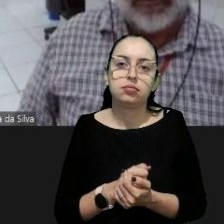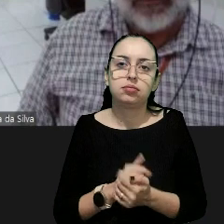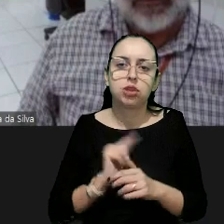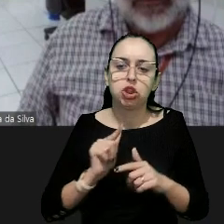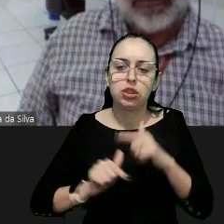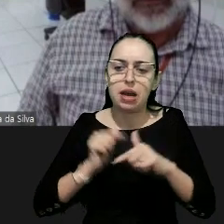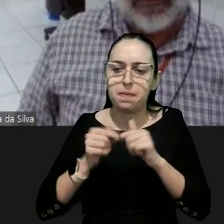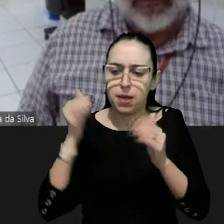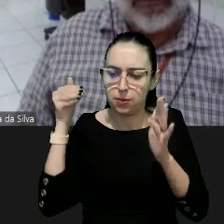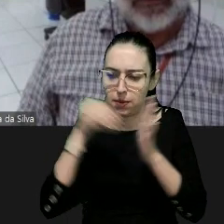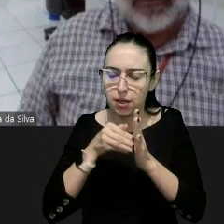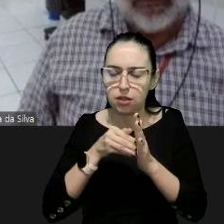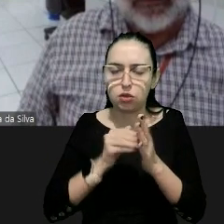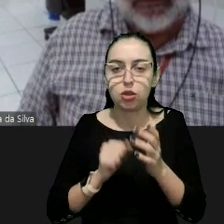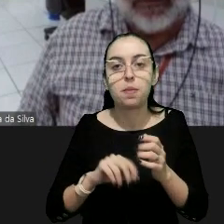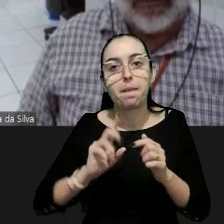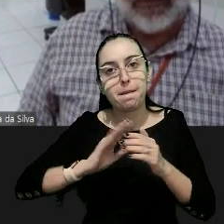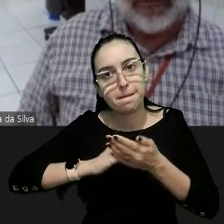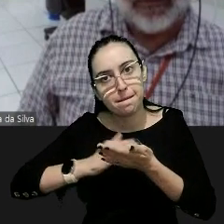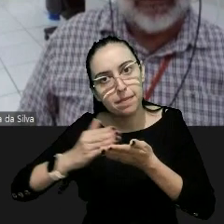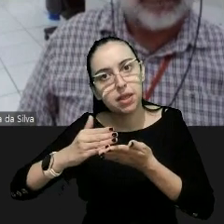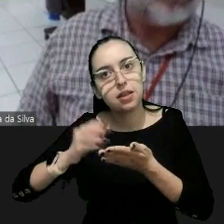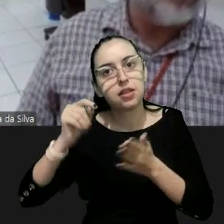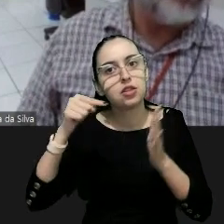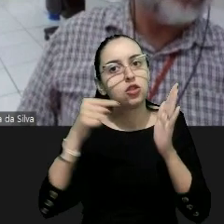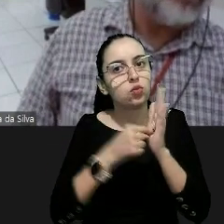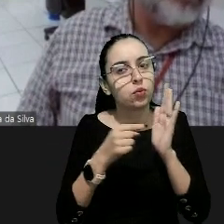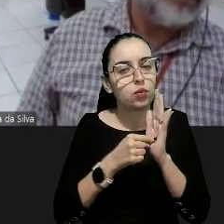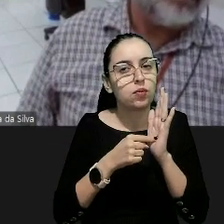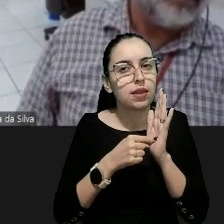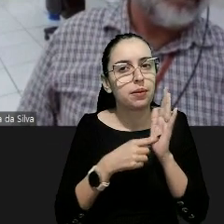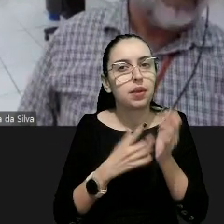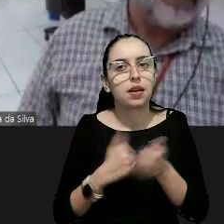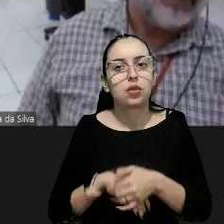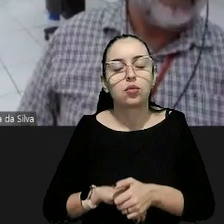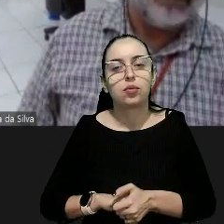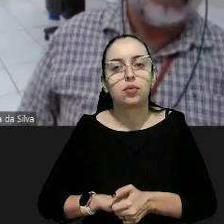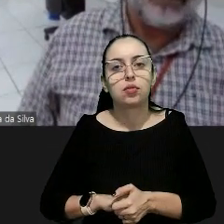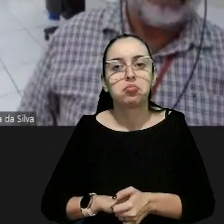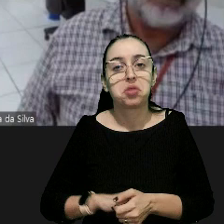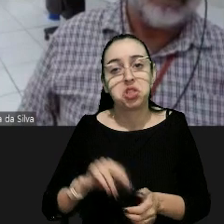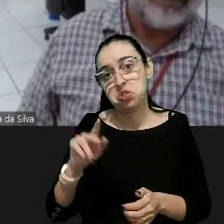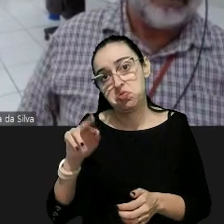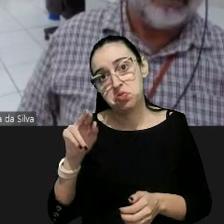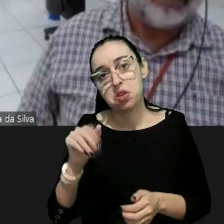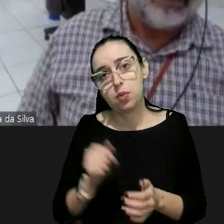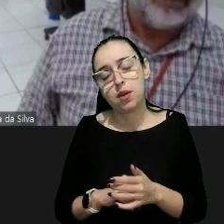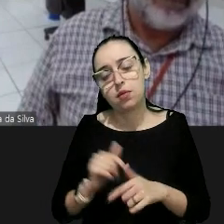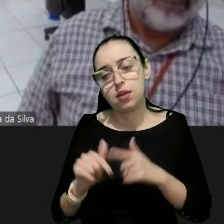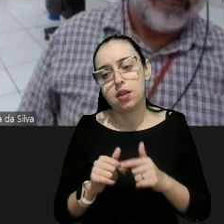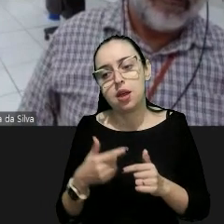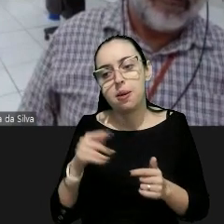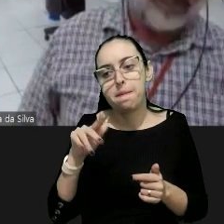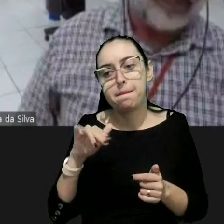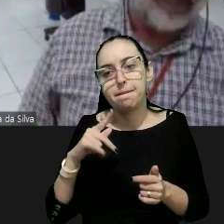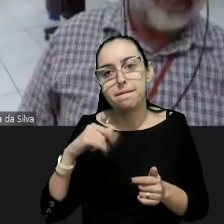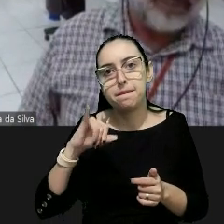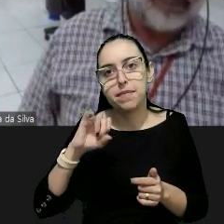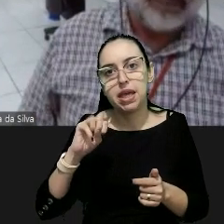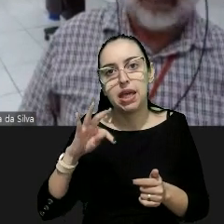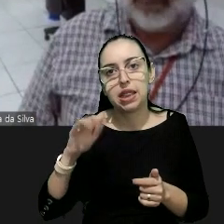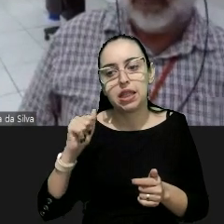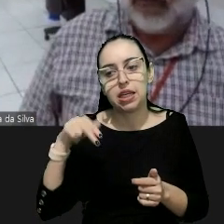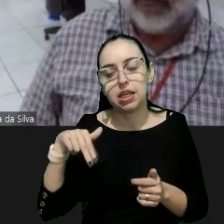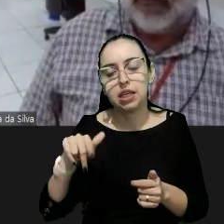Deixa de ter o trabalho obrigatório e passa a ter um propósito. Às vezes até o mesmo trabalho. Né?